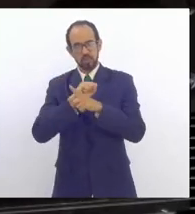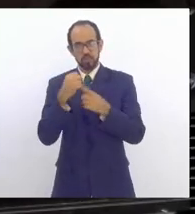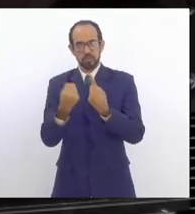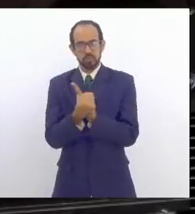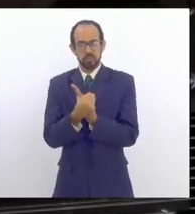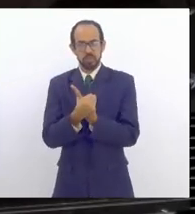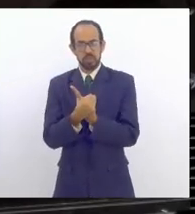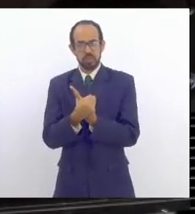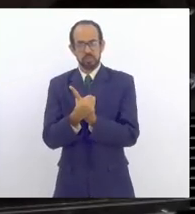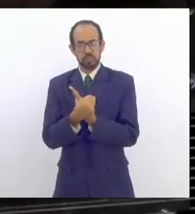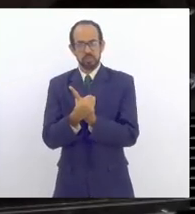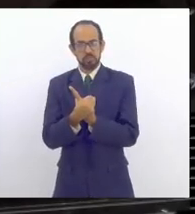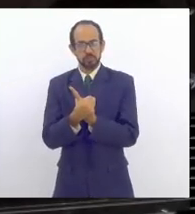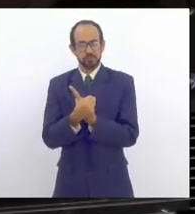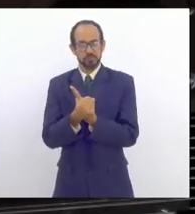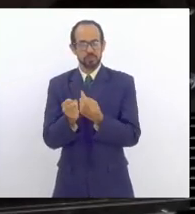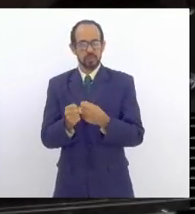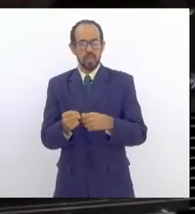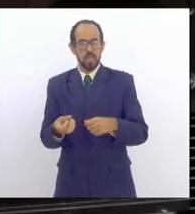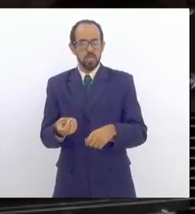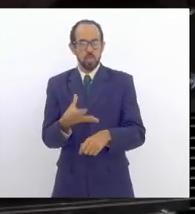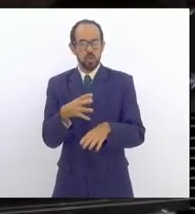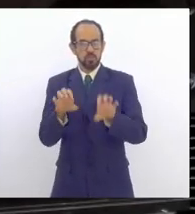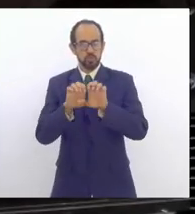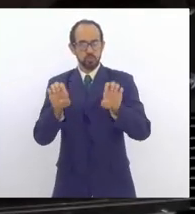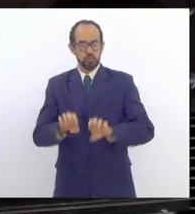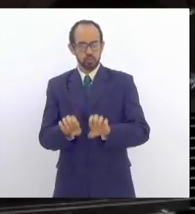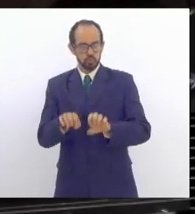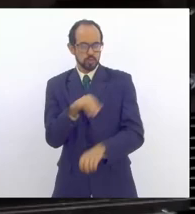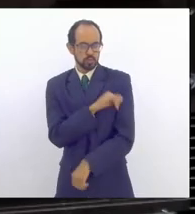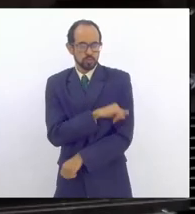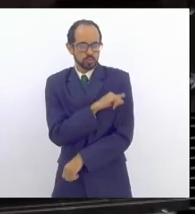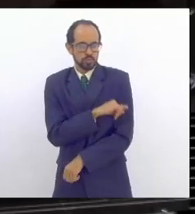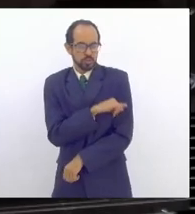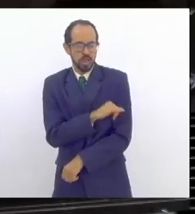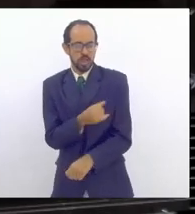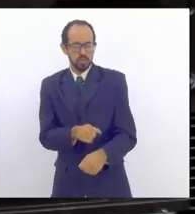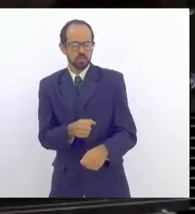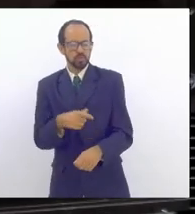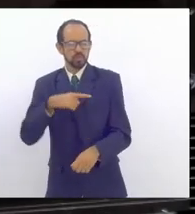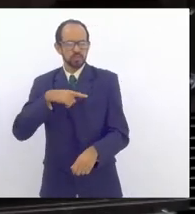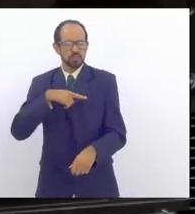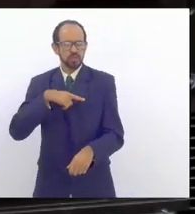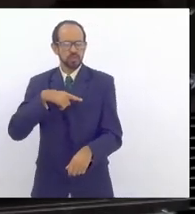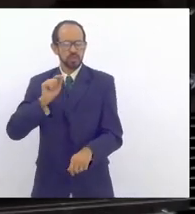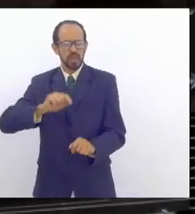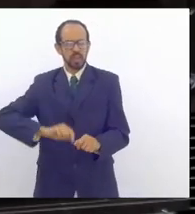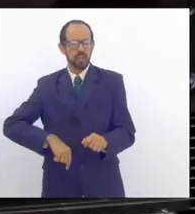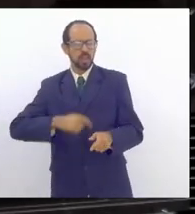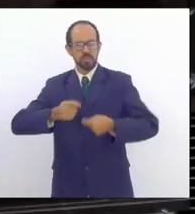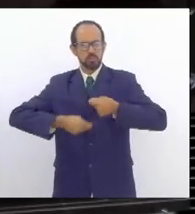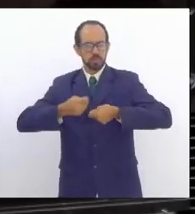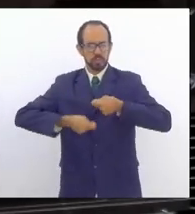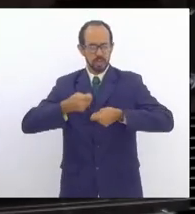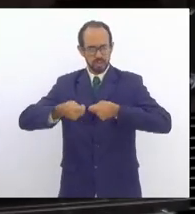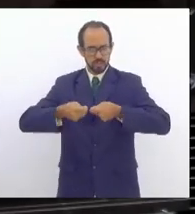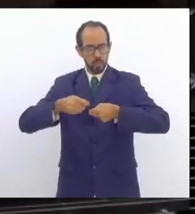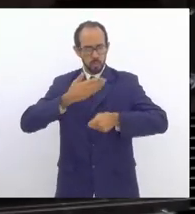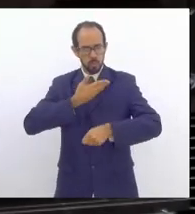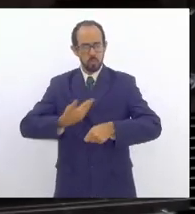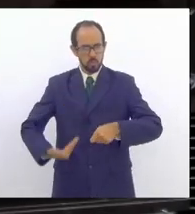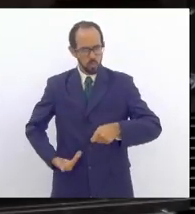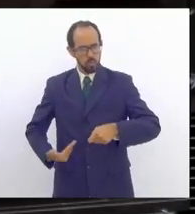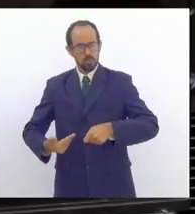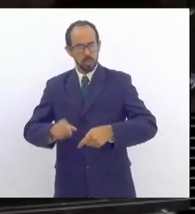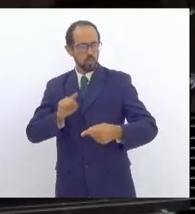A reestruturação do Estado atende não só a uma lógica interna de administração pública, presidente Altineu,